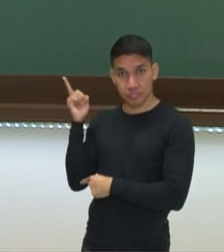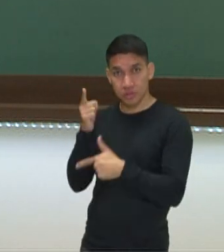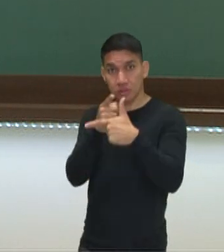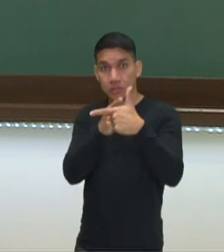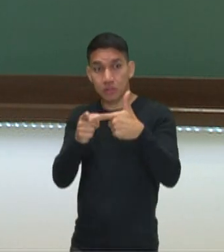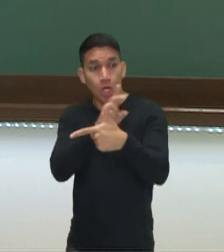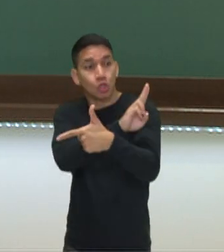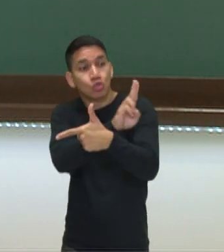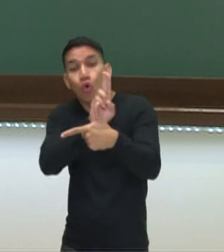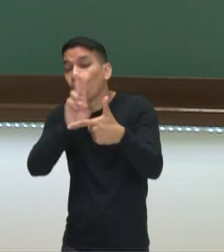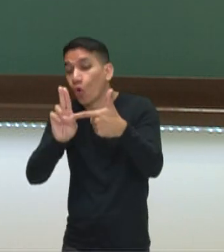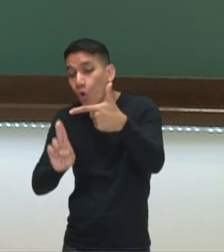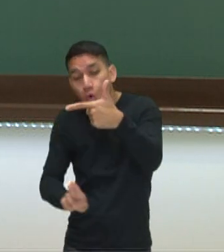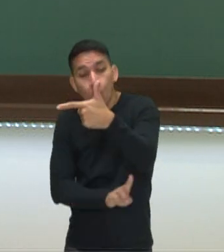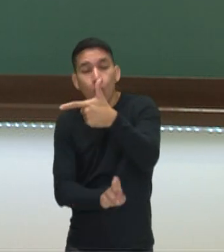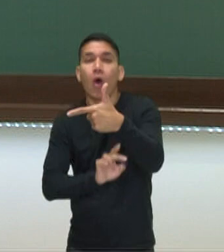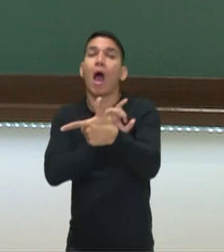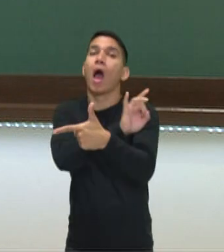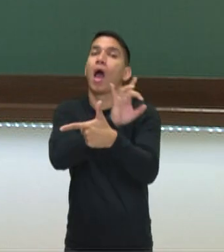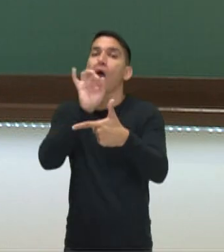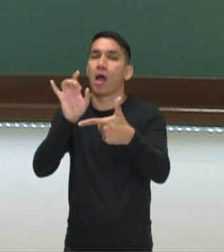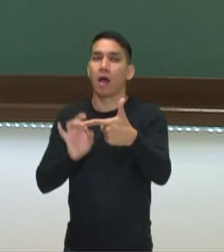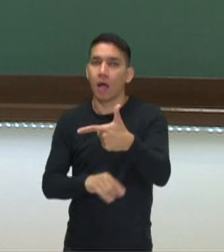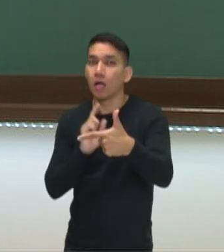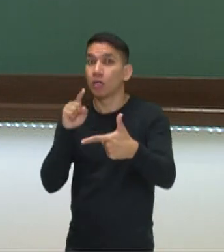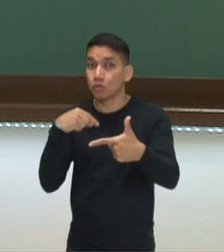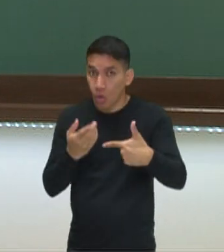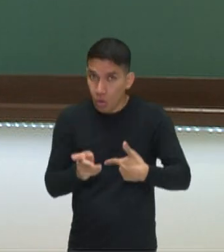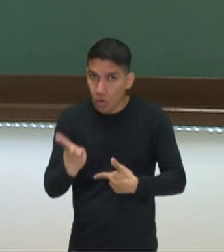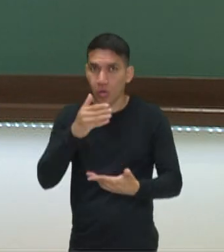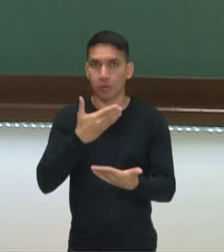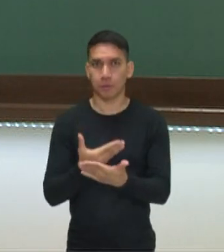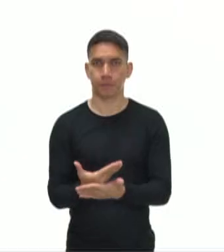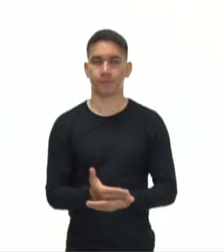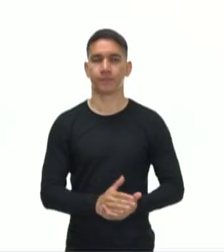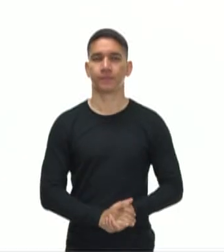os nomes de cada posição, para que nós possamos continuar essa aula.